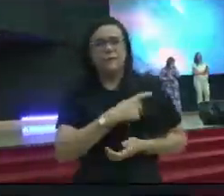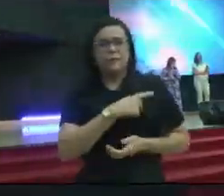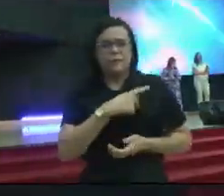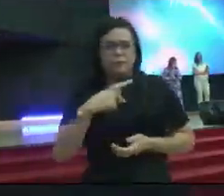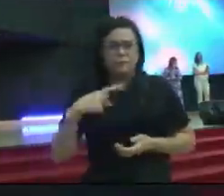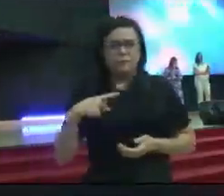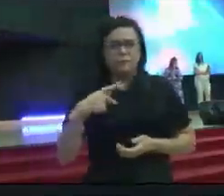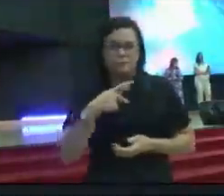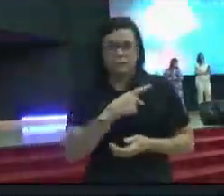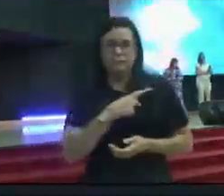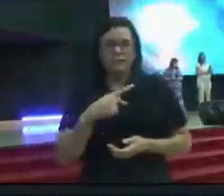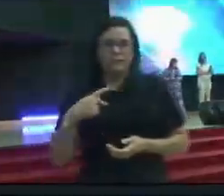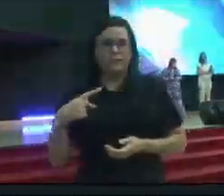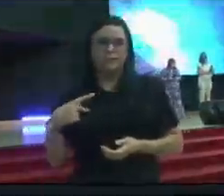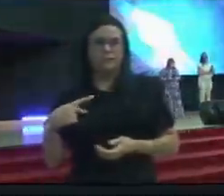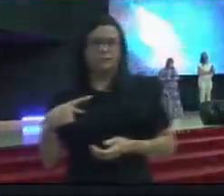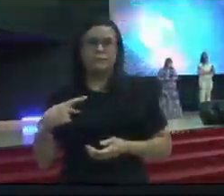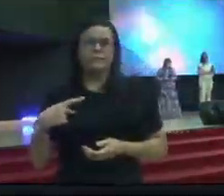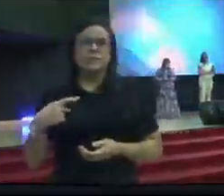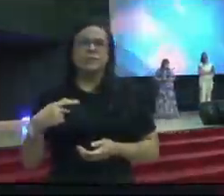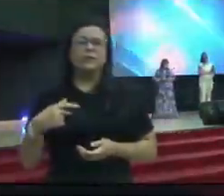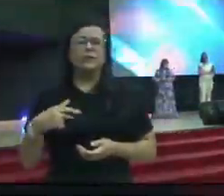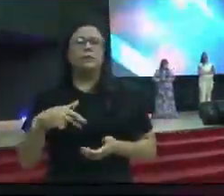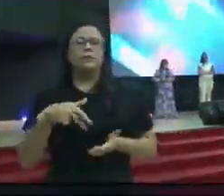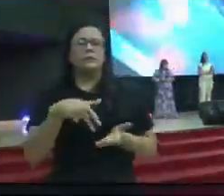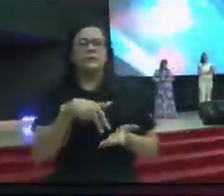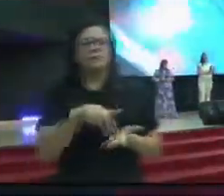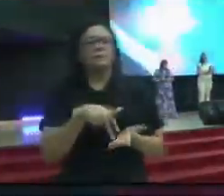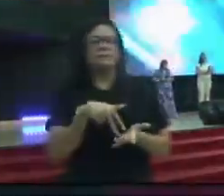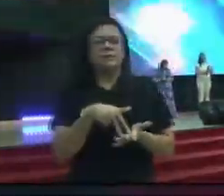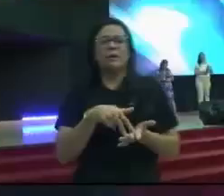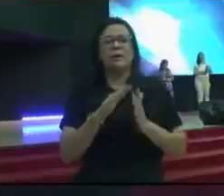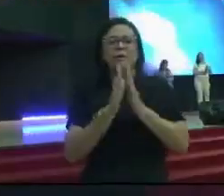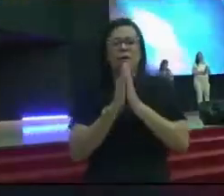você precisa, Deus falou com você hoje,